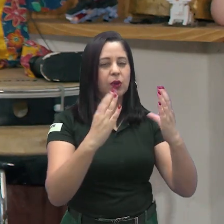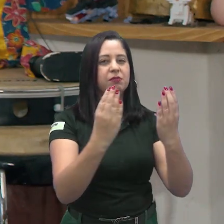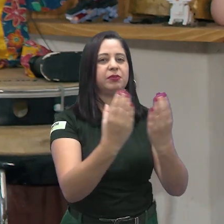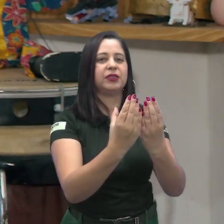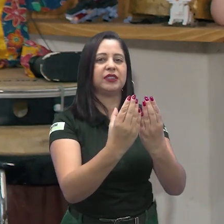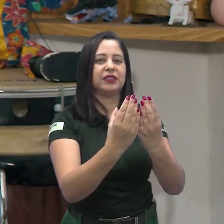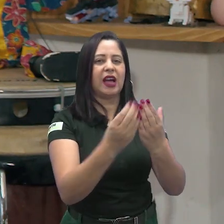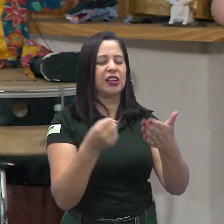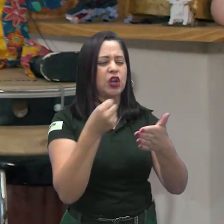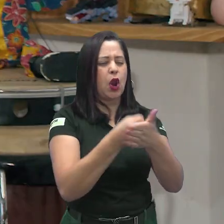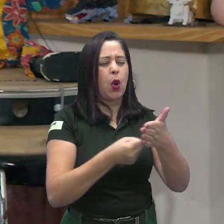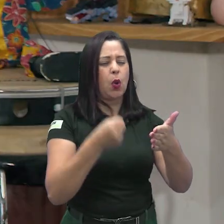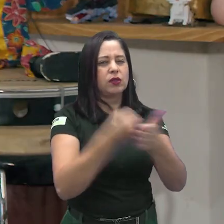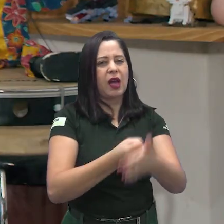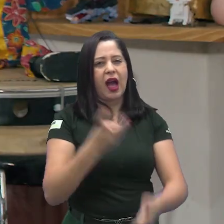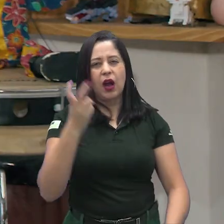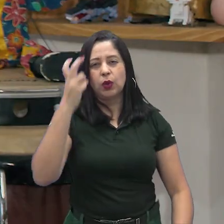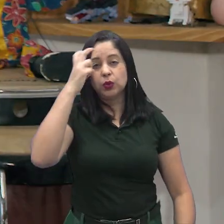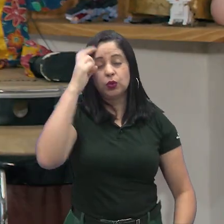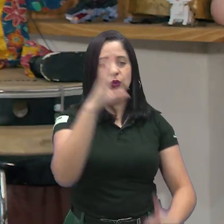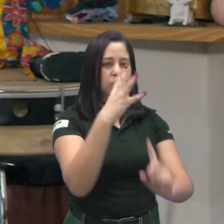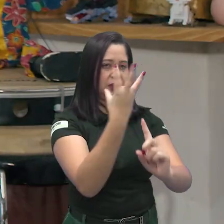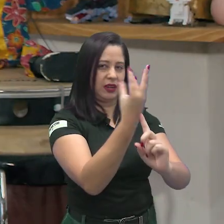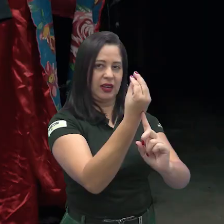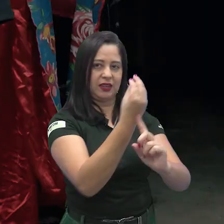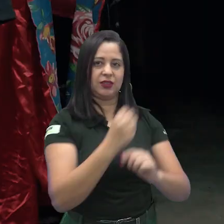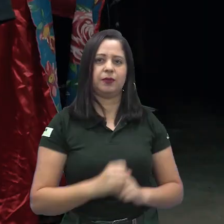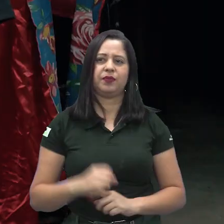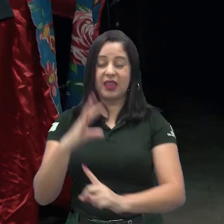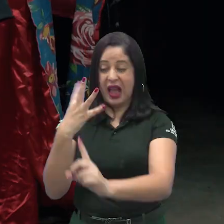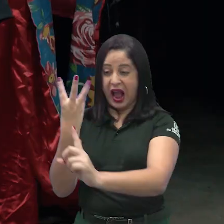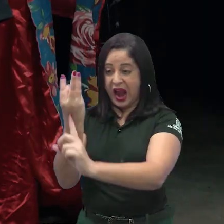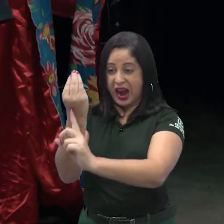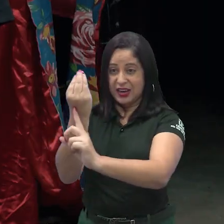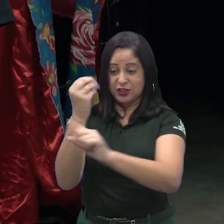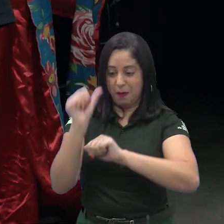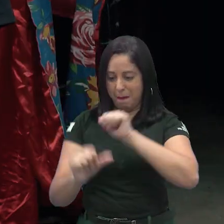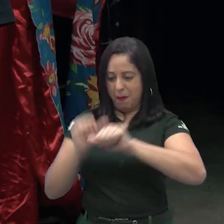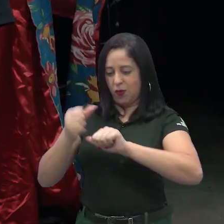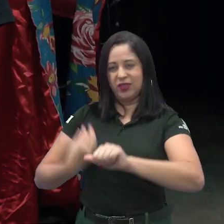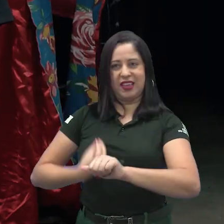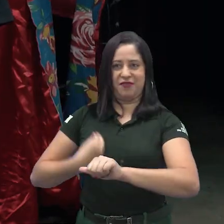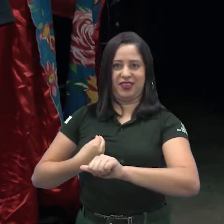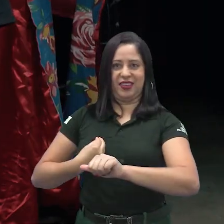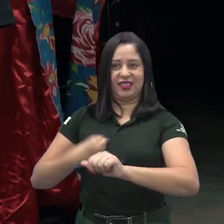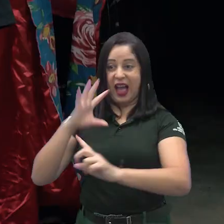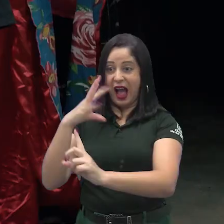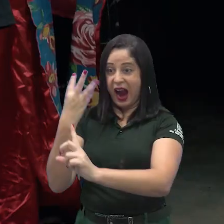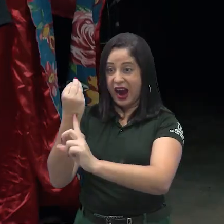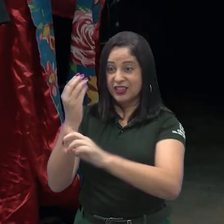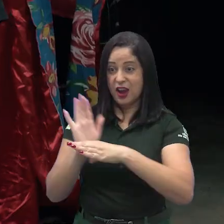De lutar pela cultura, né? Pela arte, né? A arte muda a vida, né? A arte salva a